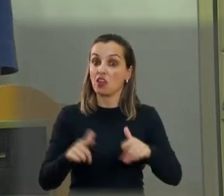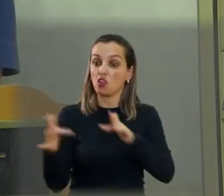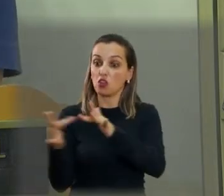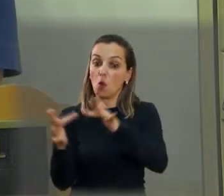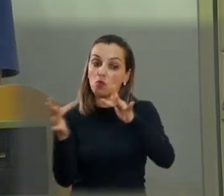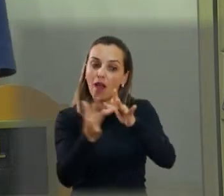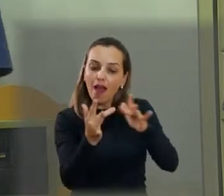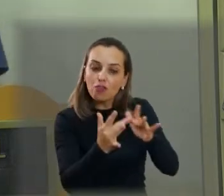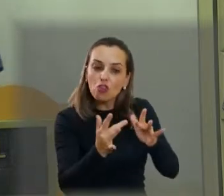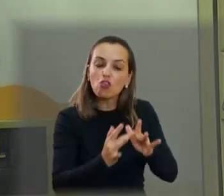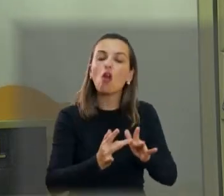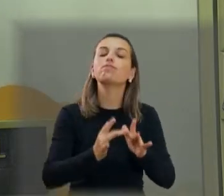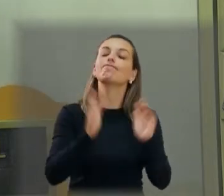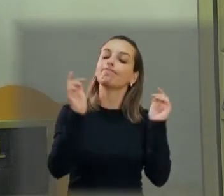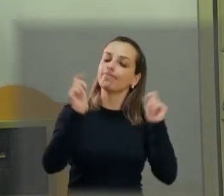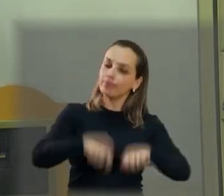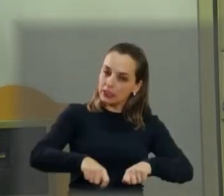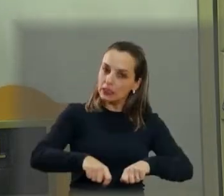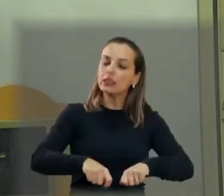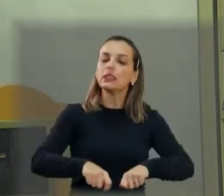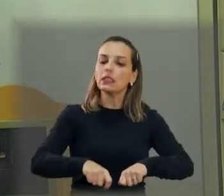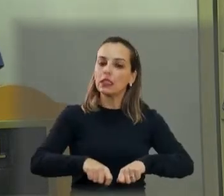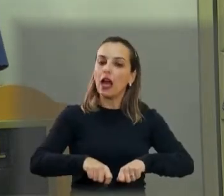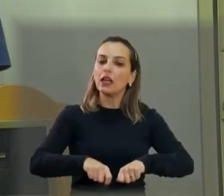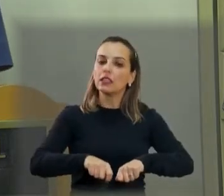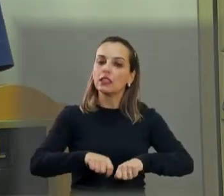novo cenário que a gente tem na vida,